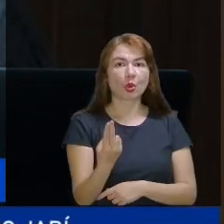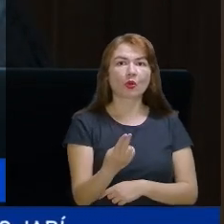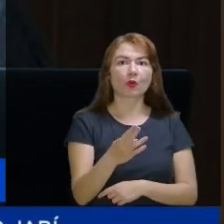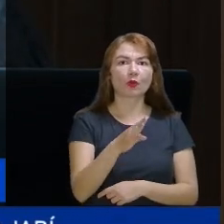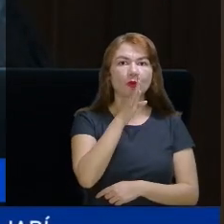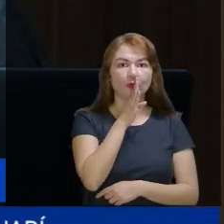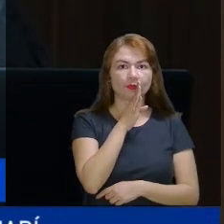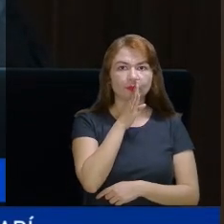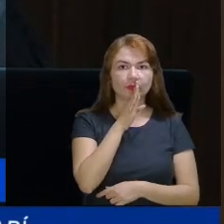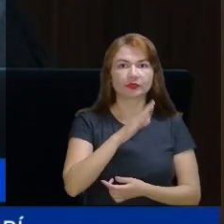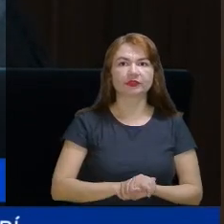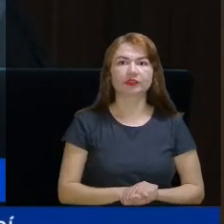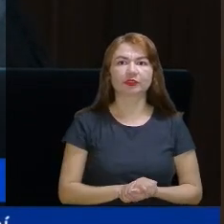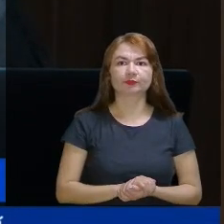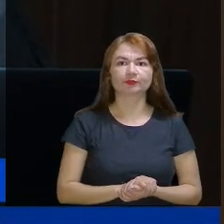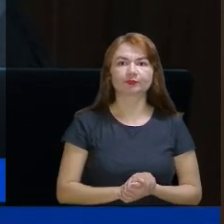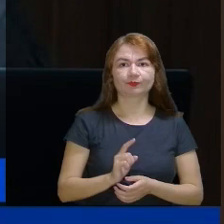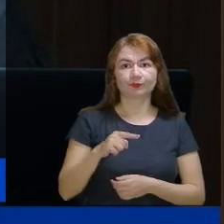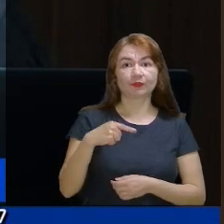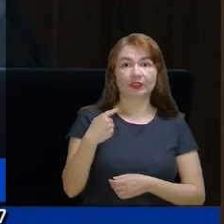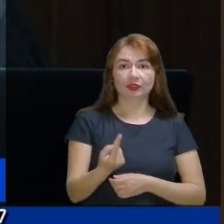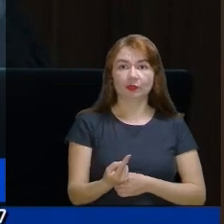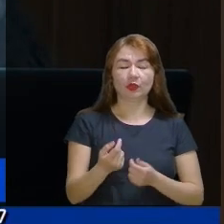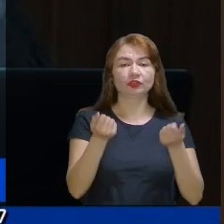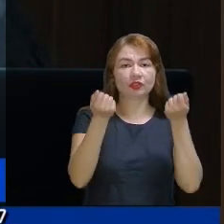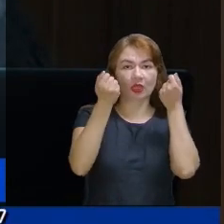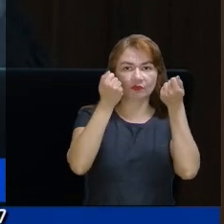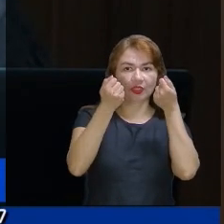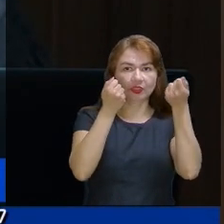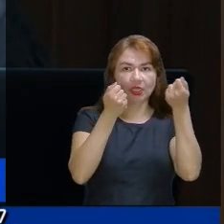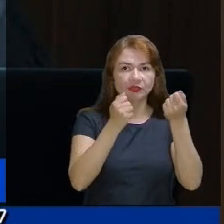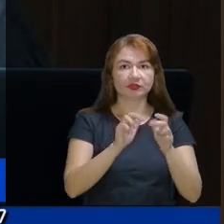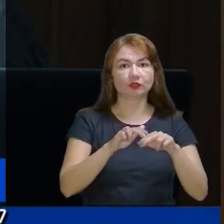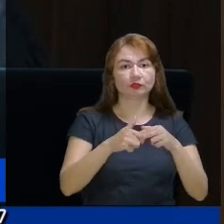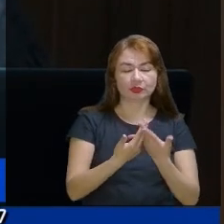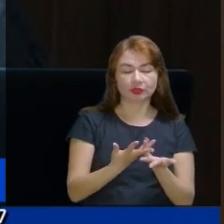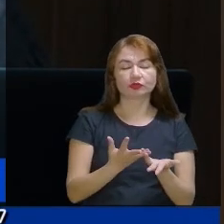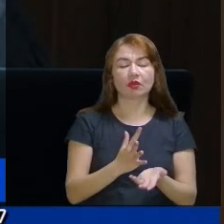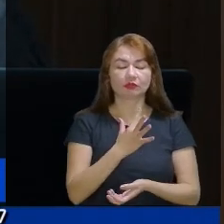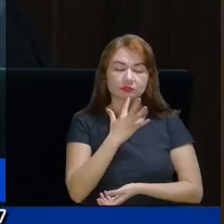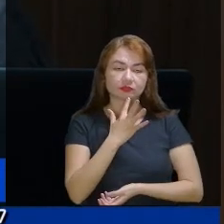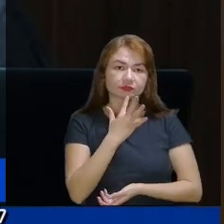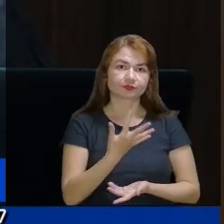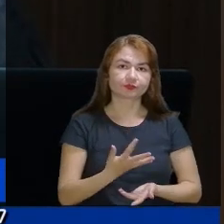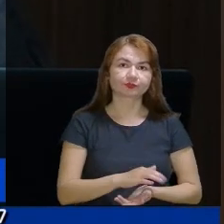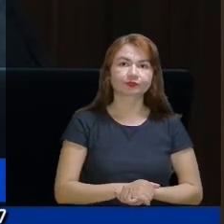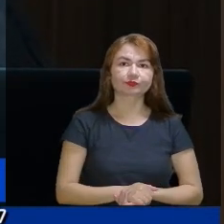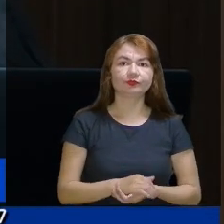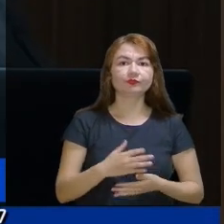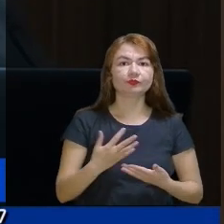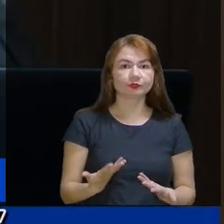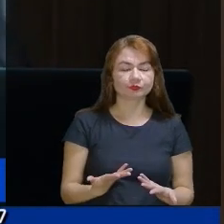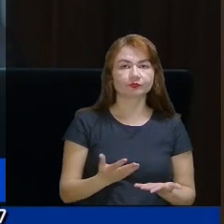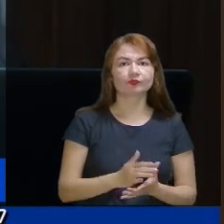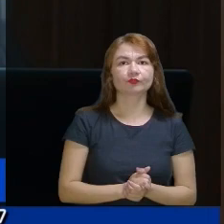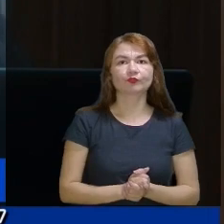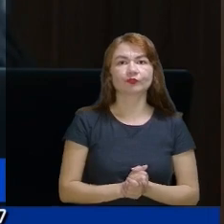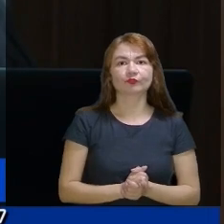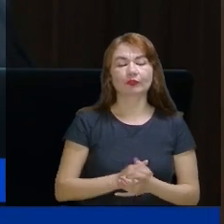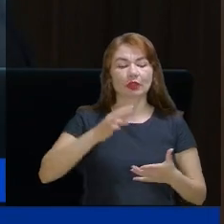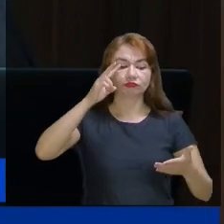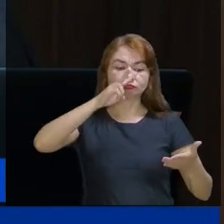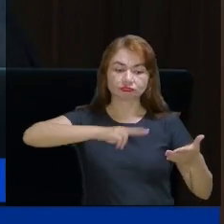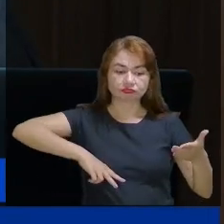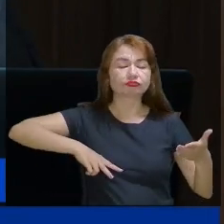E depois disso, então, a gente passa para a análise. Então, eu estou conhecendo por esse aspecto, porque, pelo menos em tese, estou